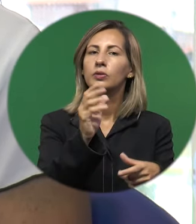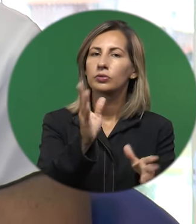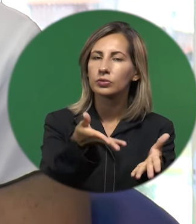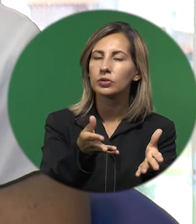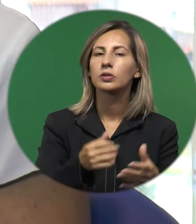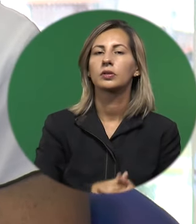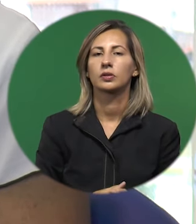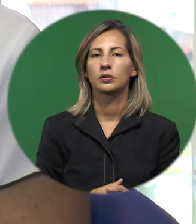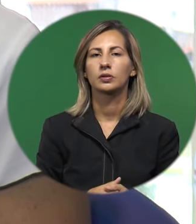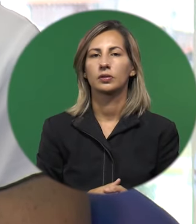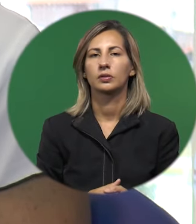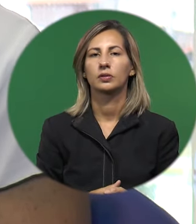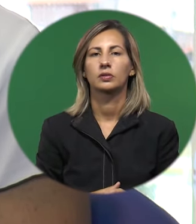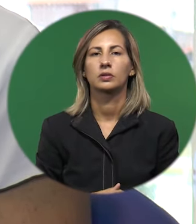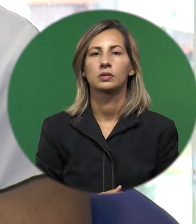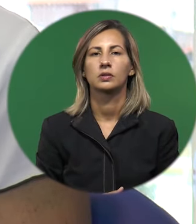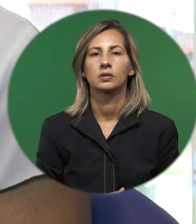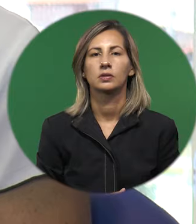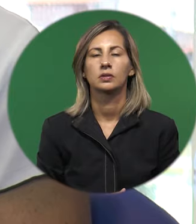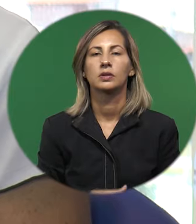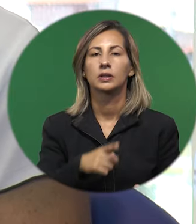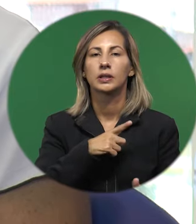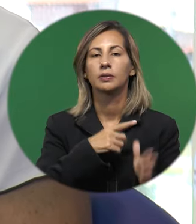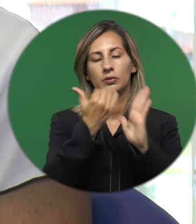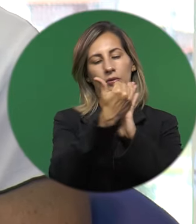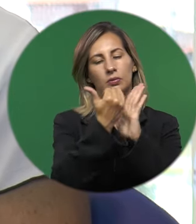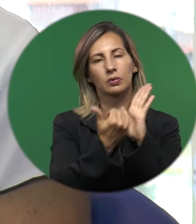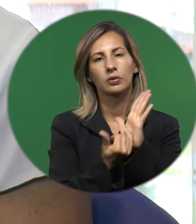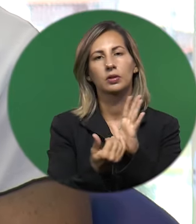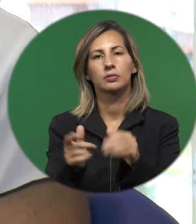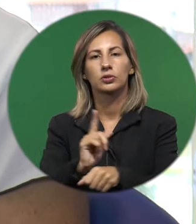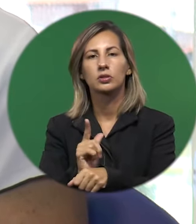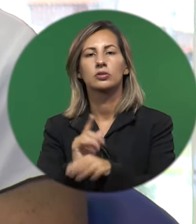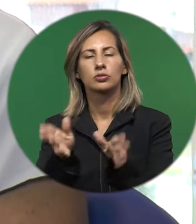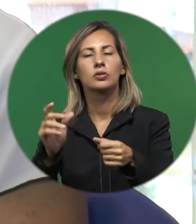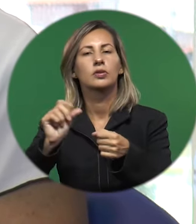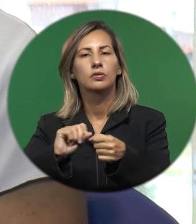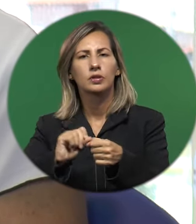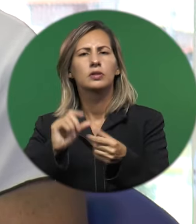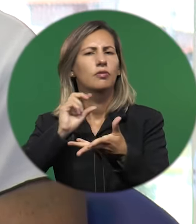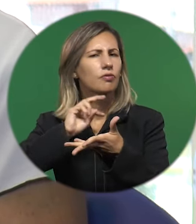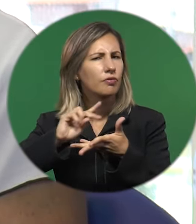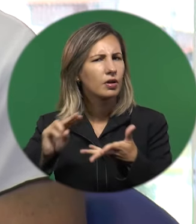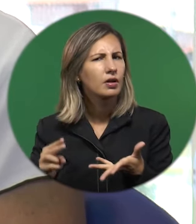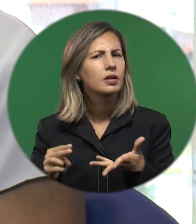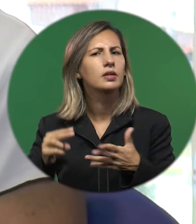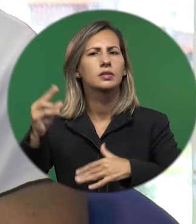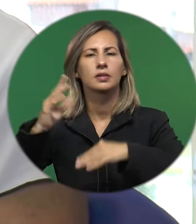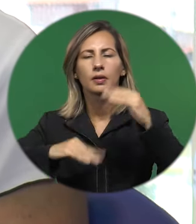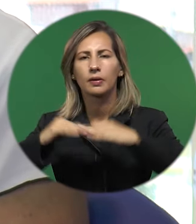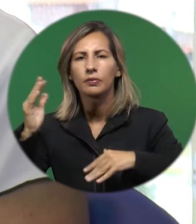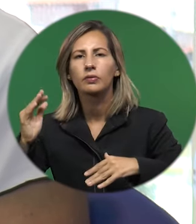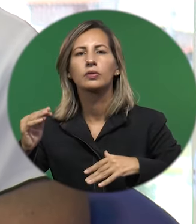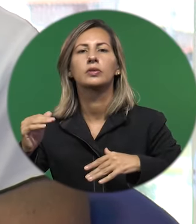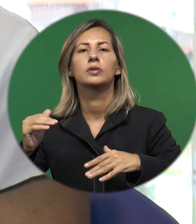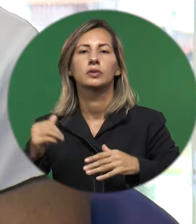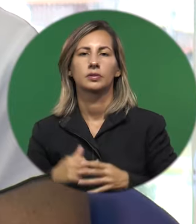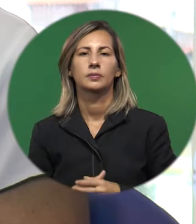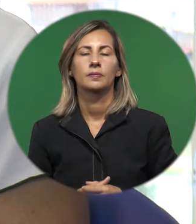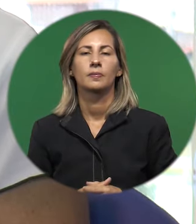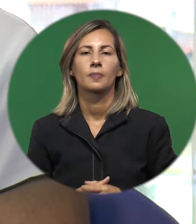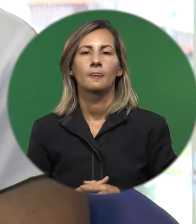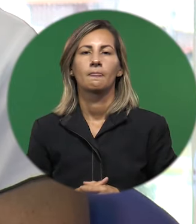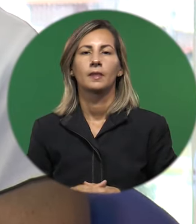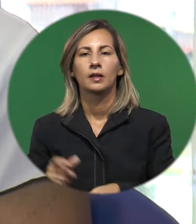primeiro. Nós temos o programa de desenvolvimento gerencial, a gente já fez muitas capacitações